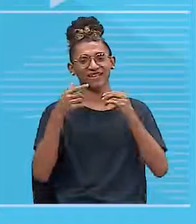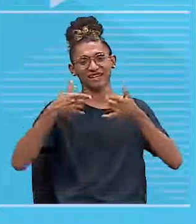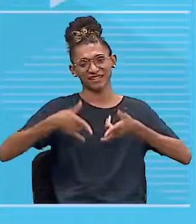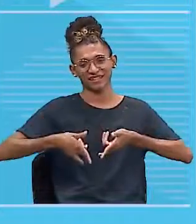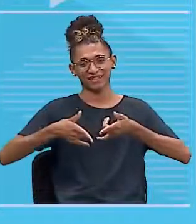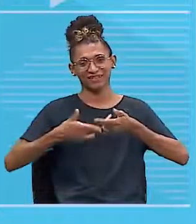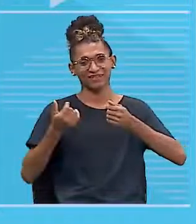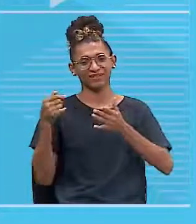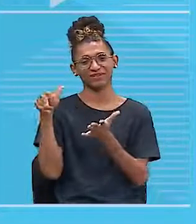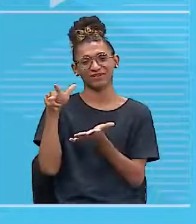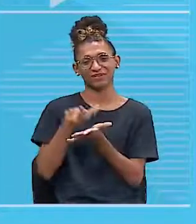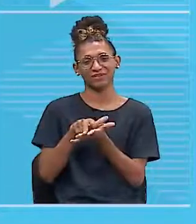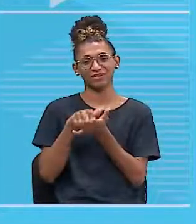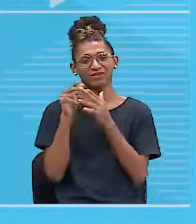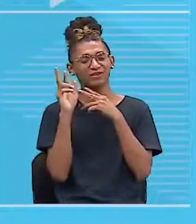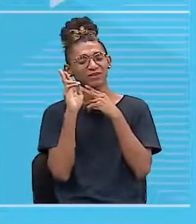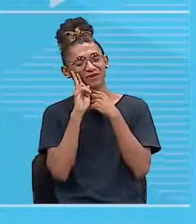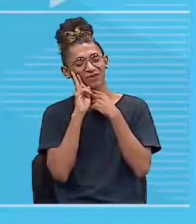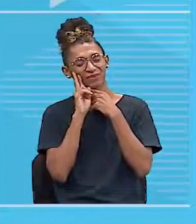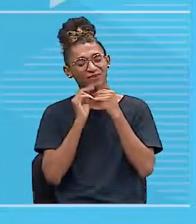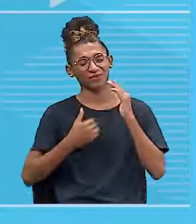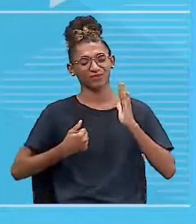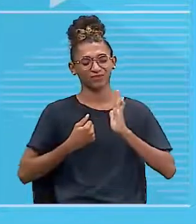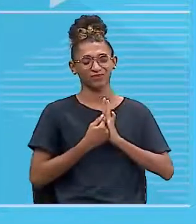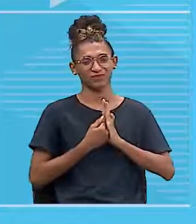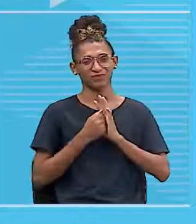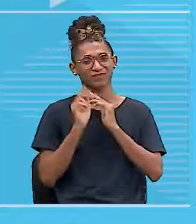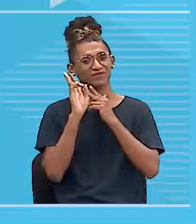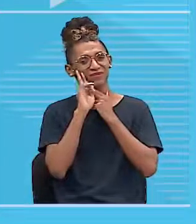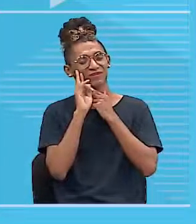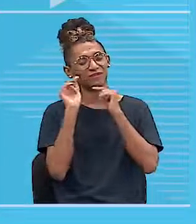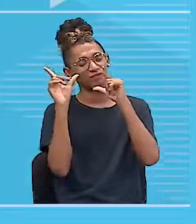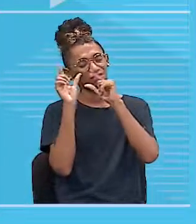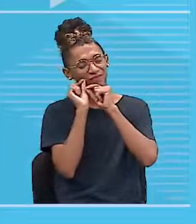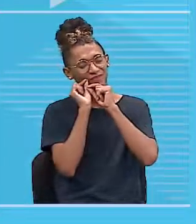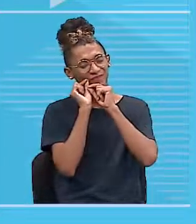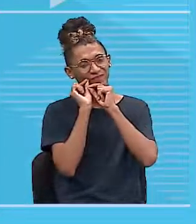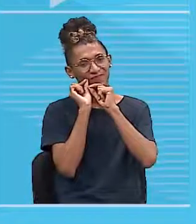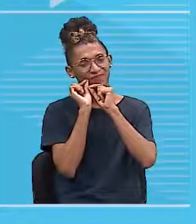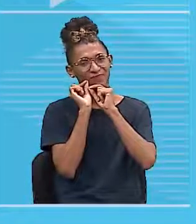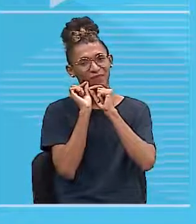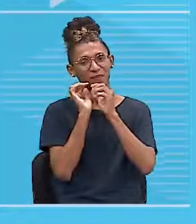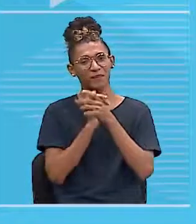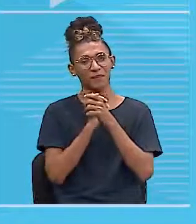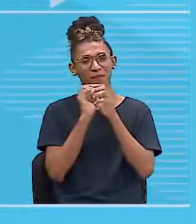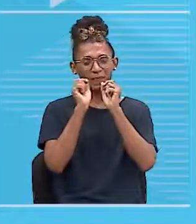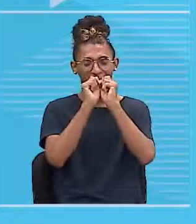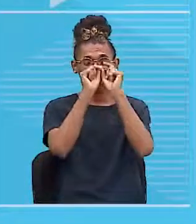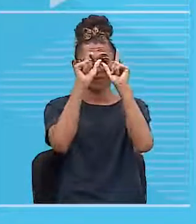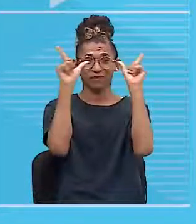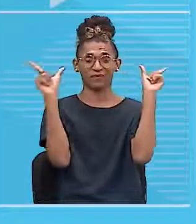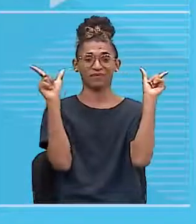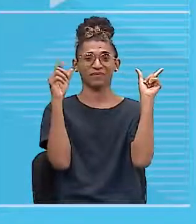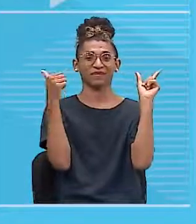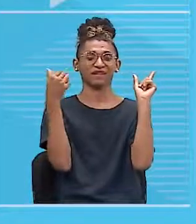cama buchão cheio aí apaga aí acorda assim umas três horas